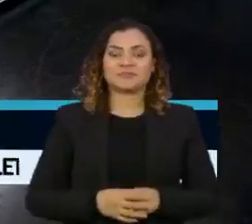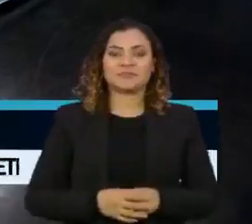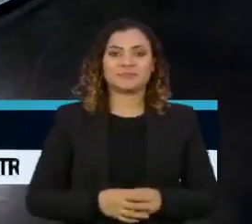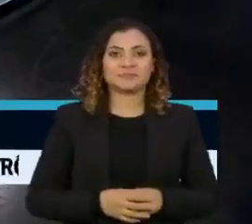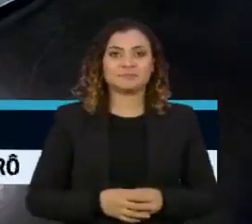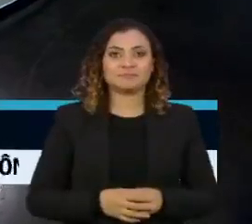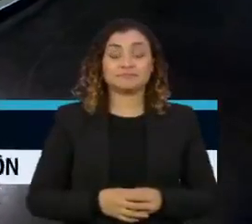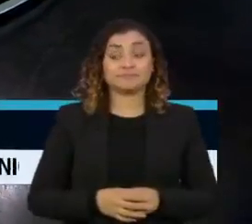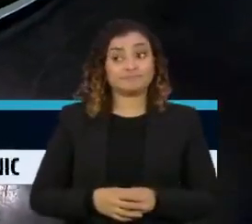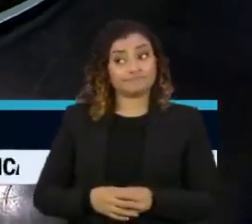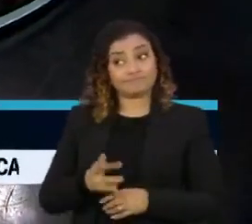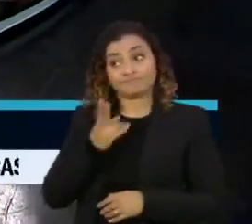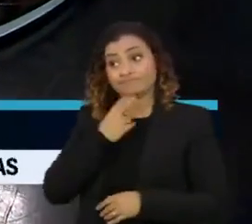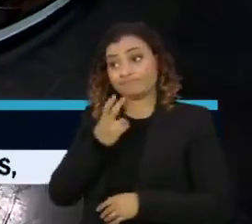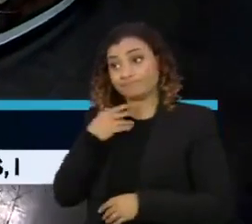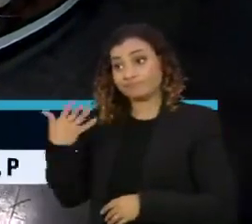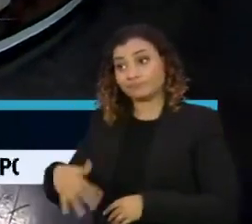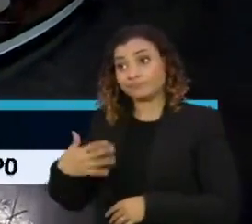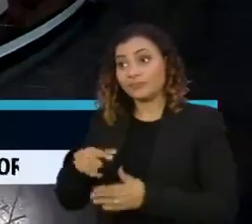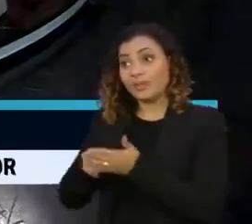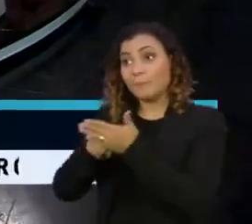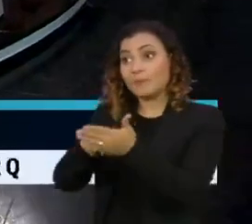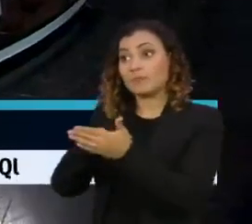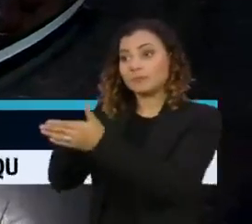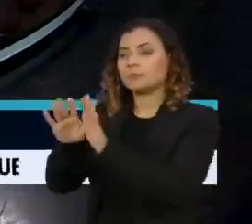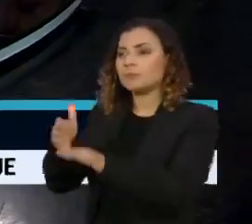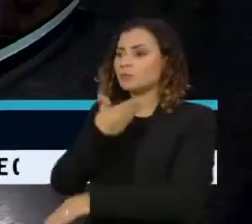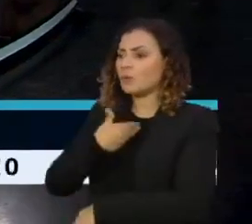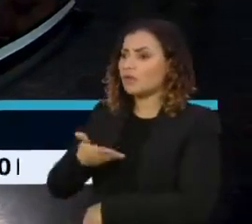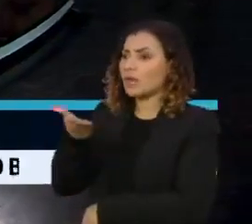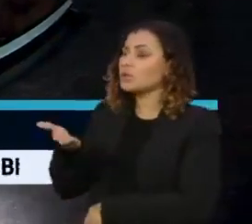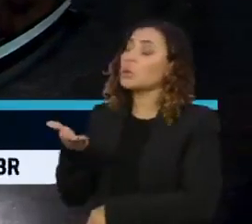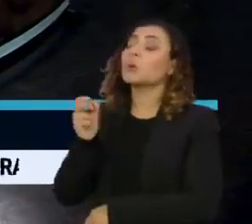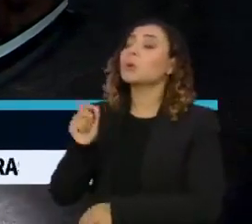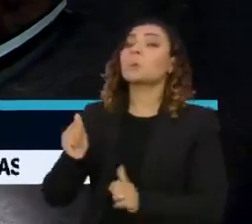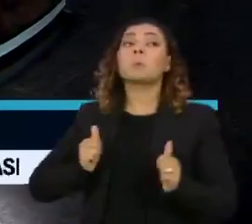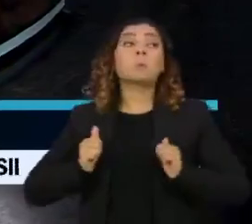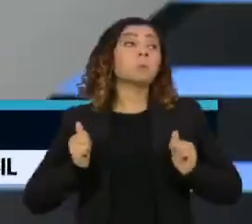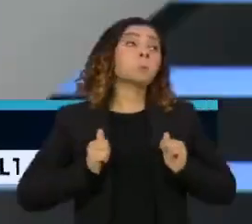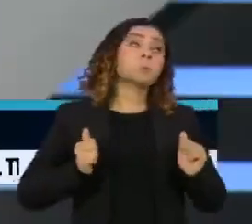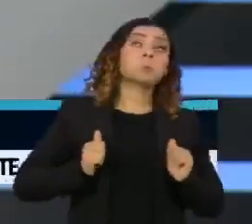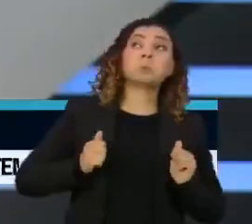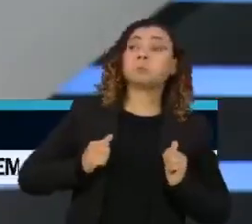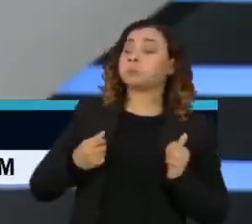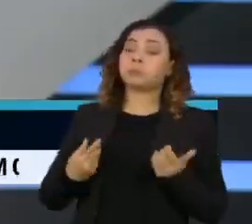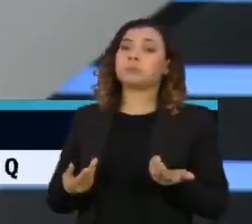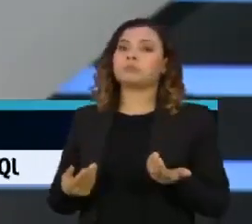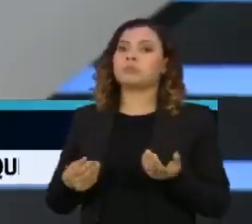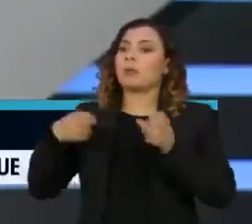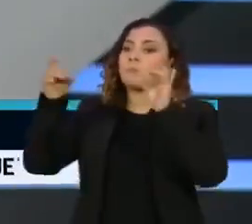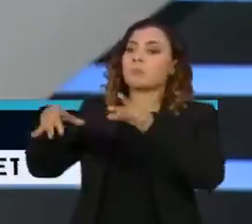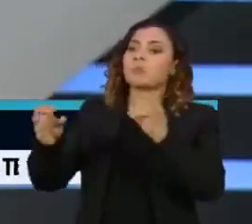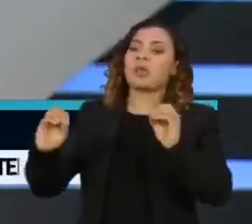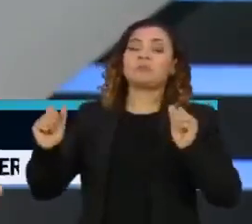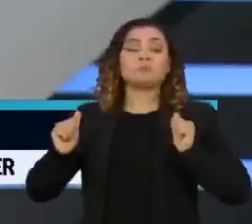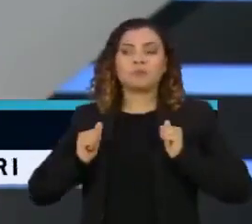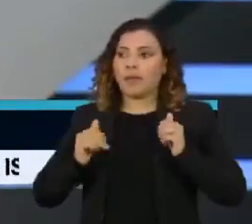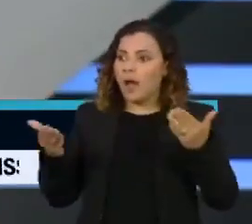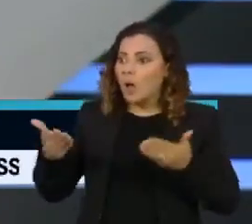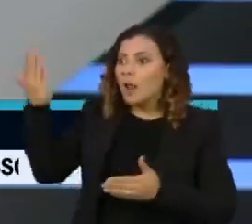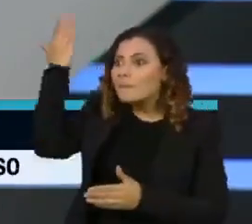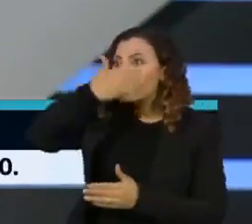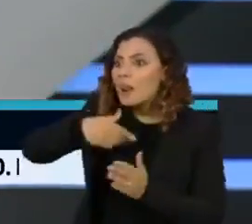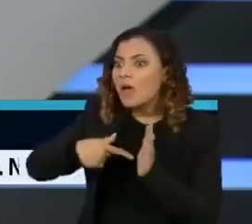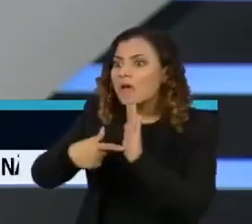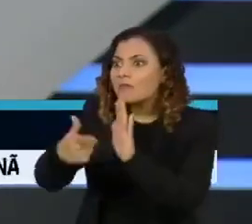the scenes laterais Quando surgiram as primeiras denúncias o governador já se recusou a entregar o cargo e agora a